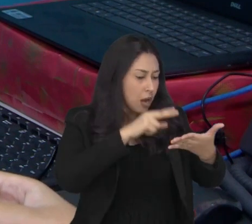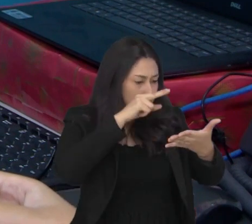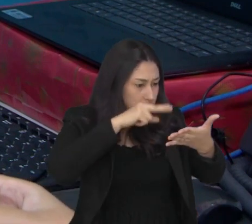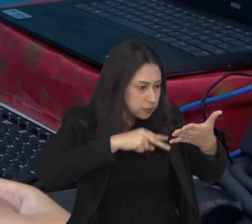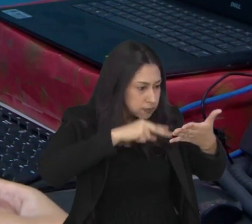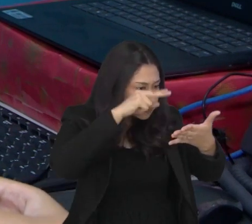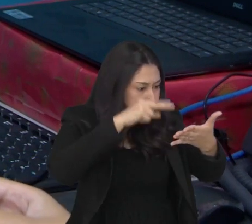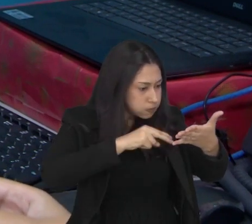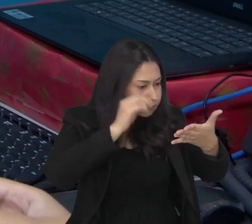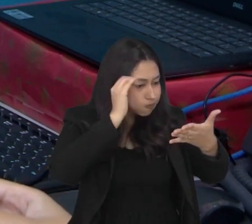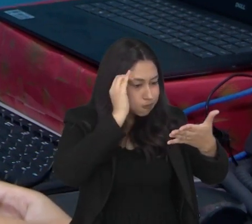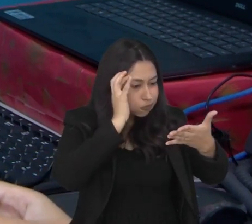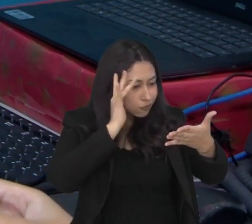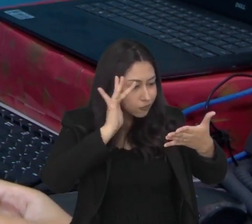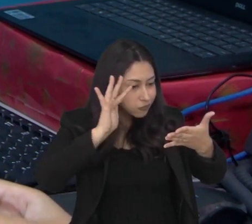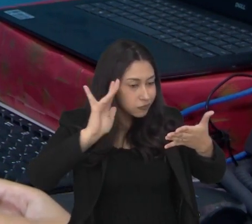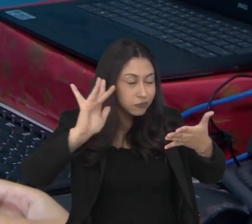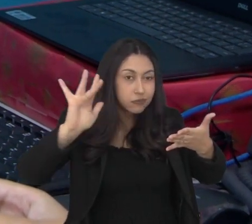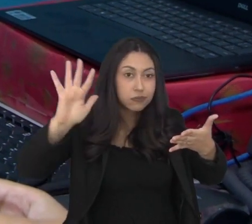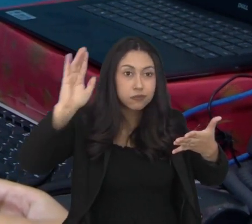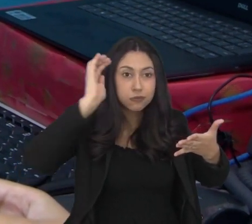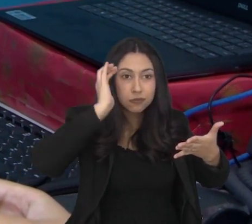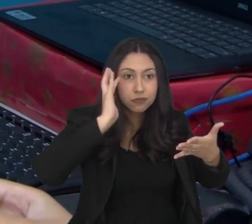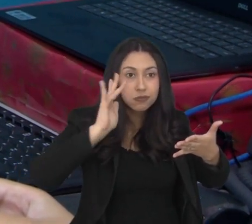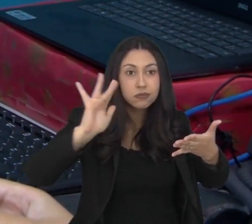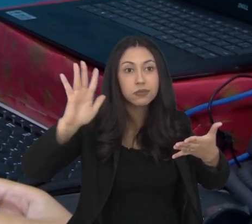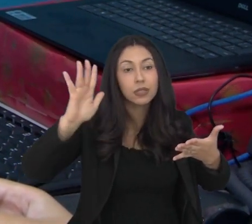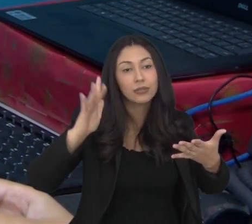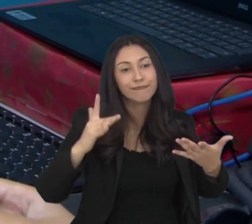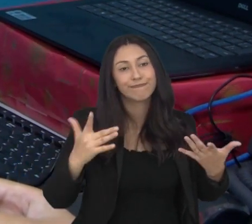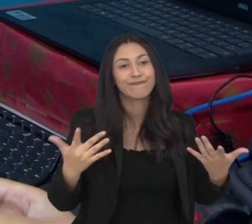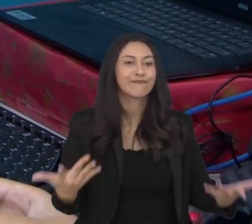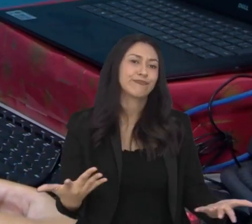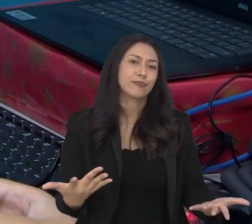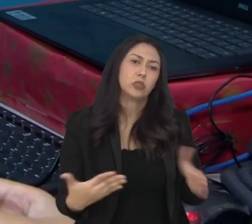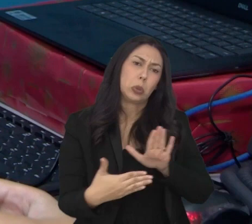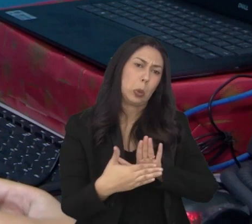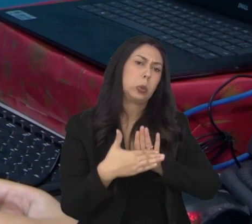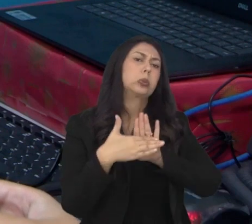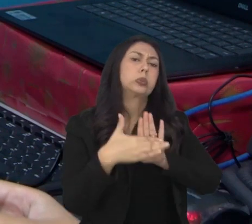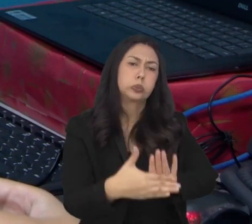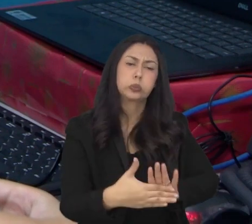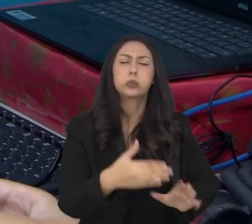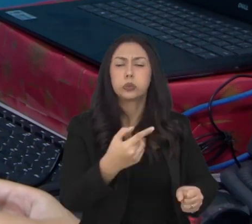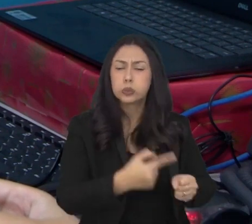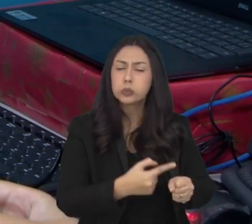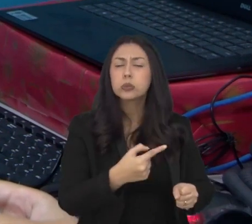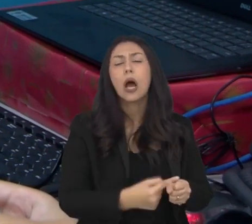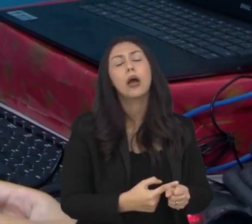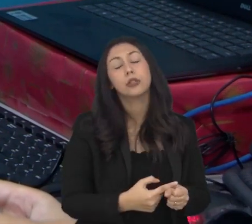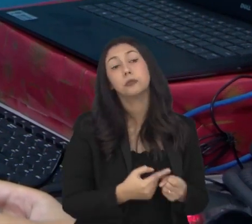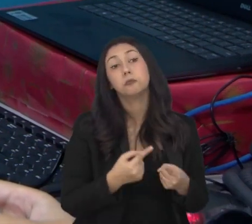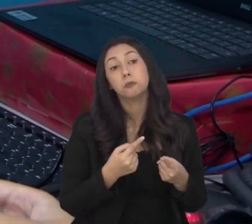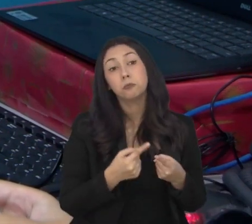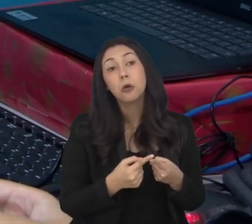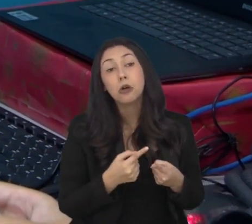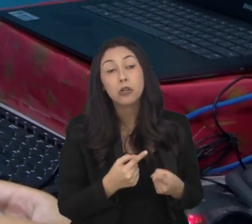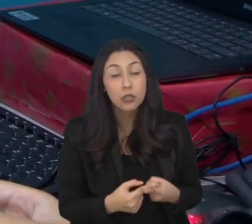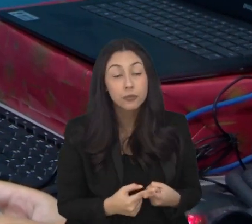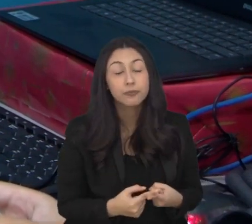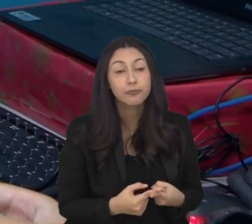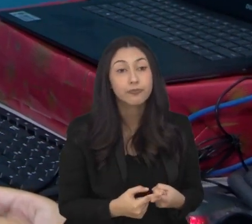Ela viaja dentro de uma história, por exemplo. Então, isso aí, para a cidade, é muito interessante. Por